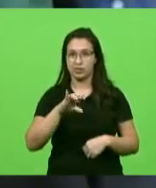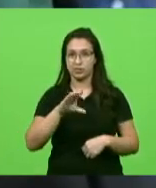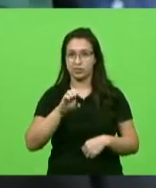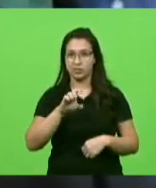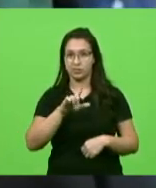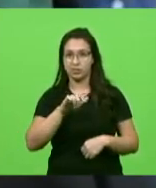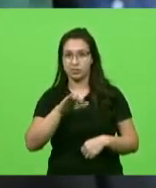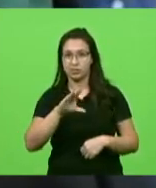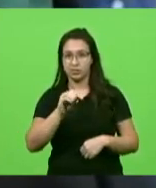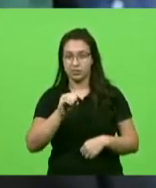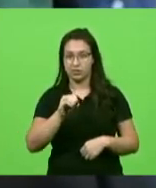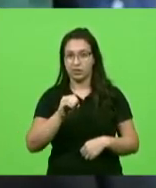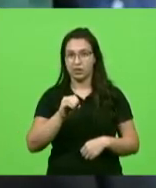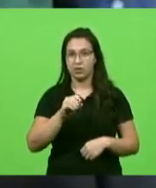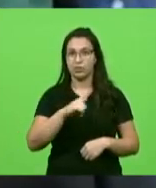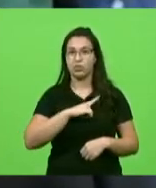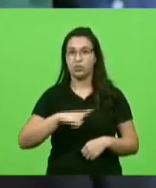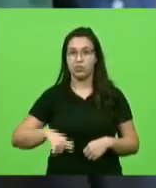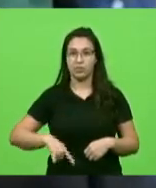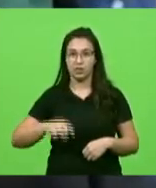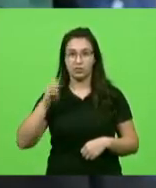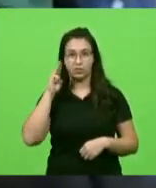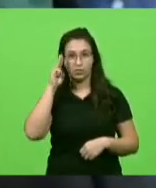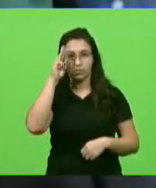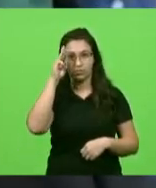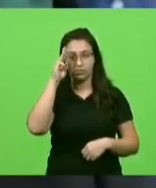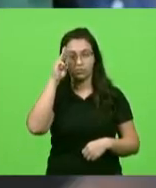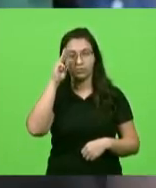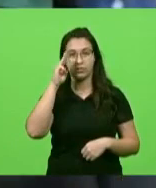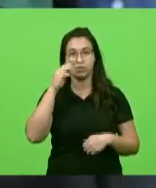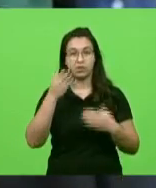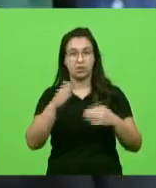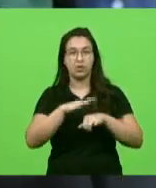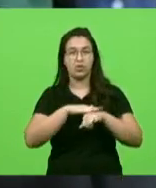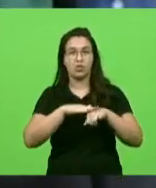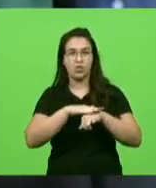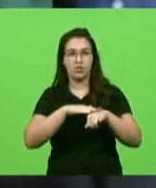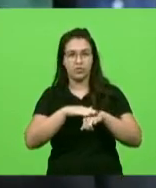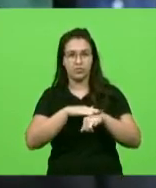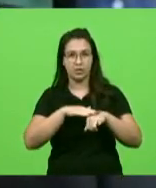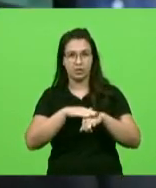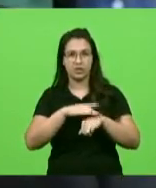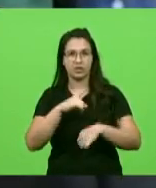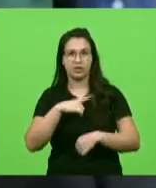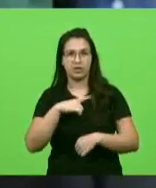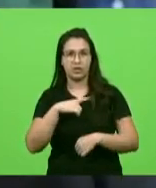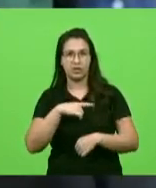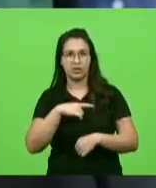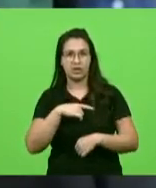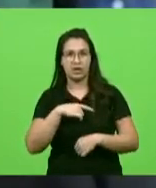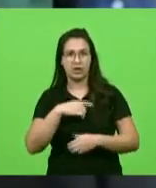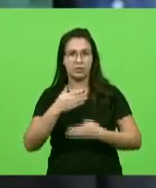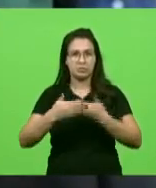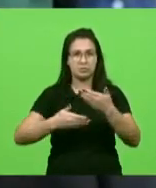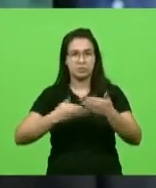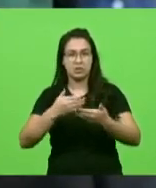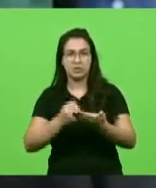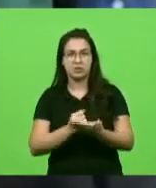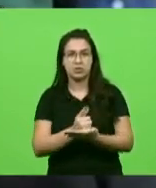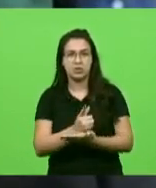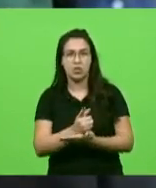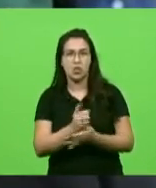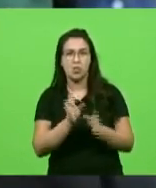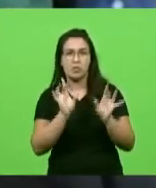Ferreira Júnior e o Edson o governador do Estado Mosaico da Silva conversou se em algum momento sobre algum processo de compra